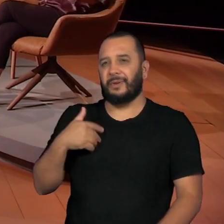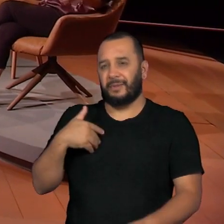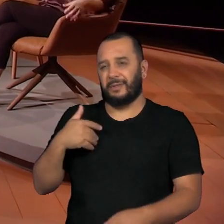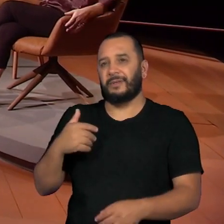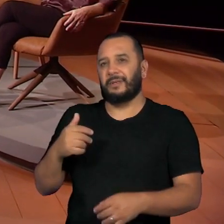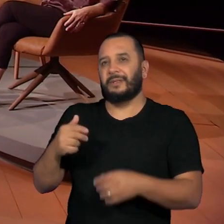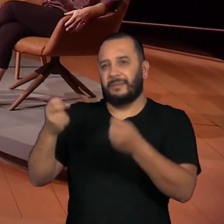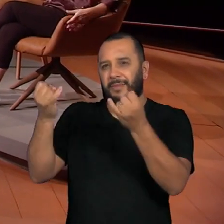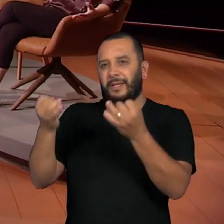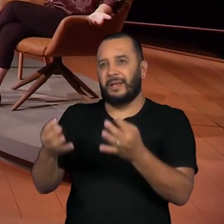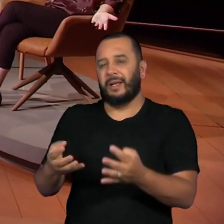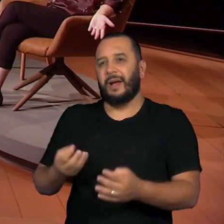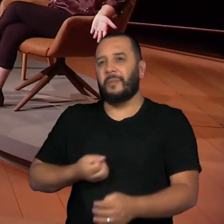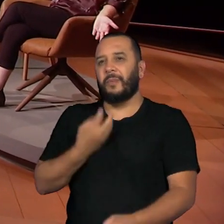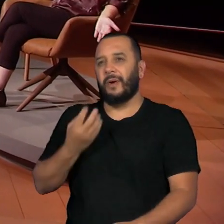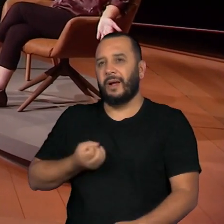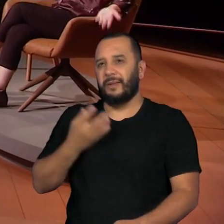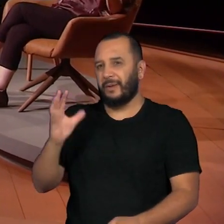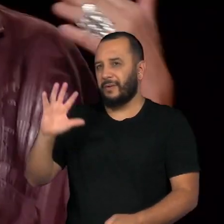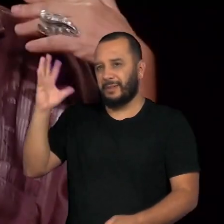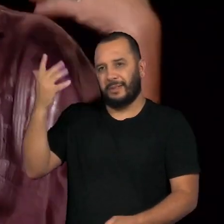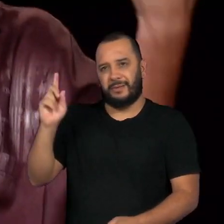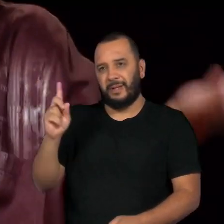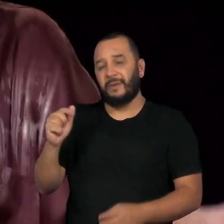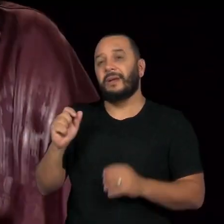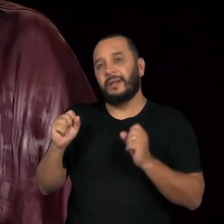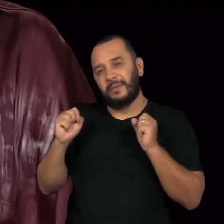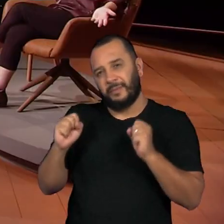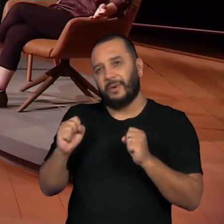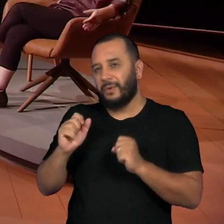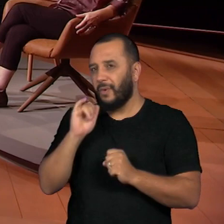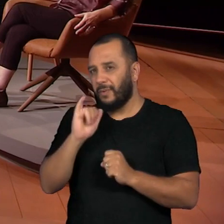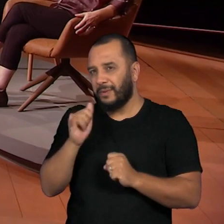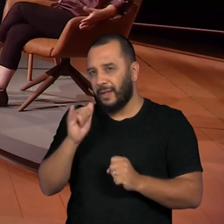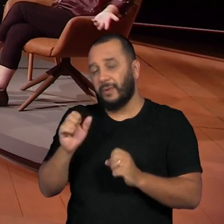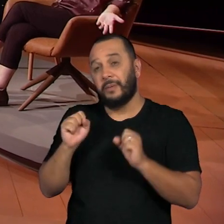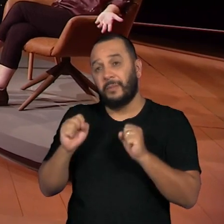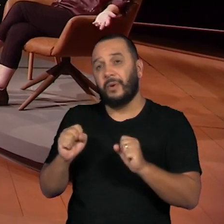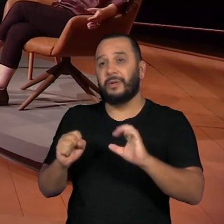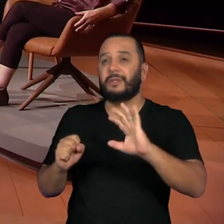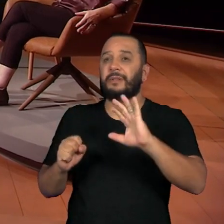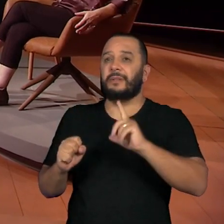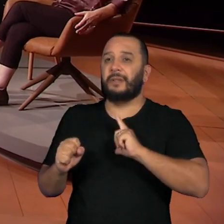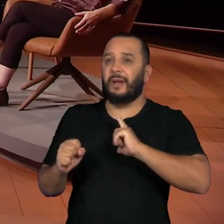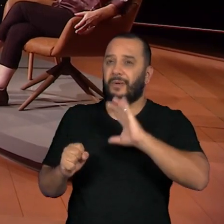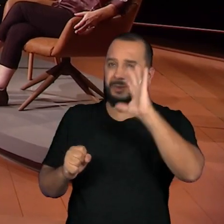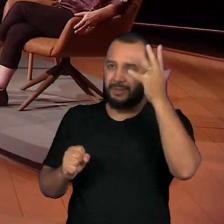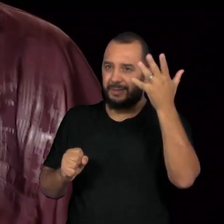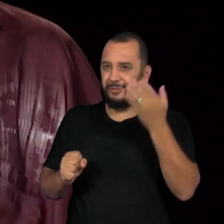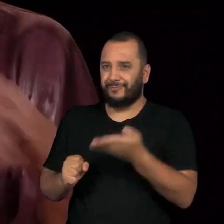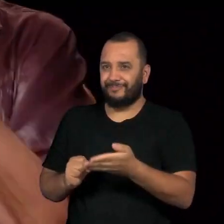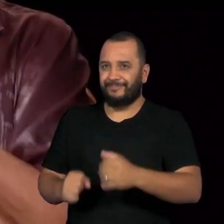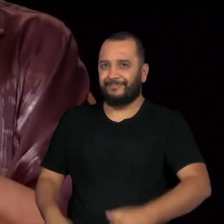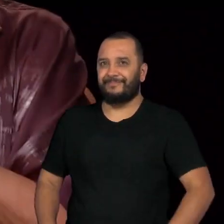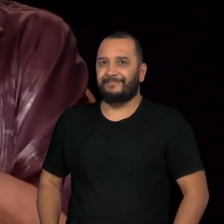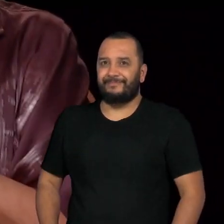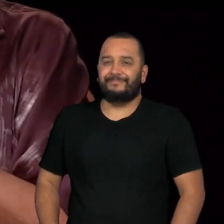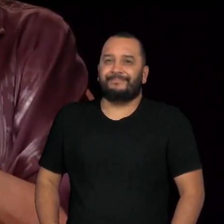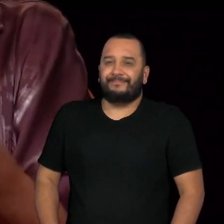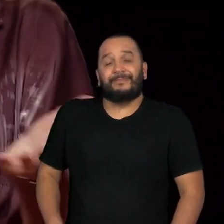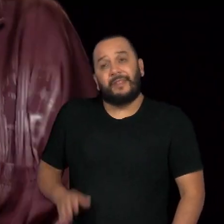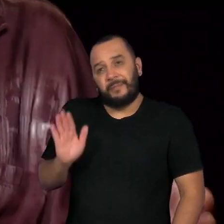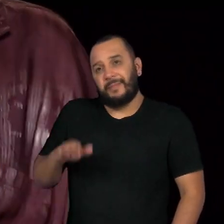historiador. Ao poeta cabe dizer o que poderia ter acontecido. Ai, que lindo, né? Então, é